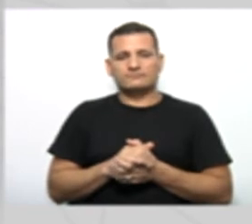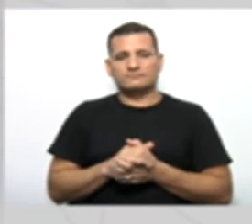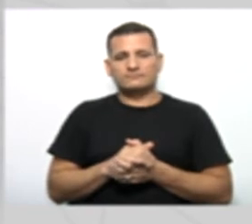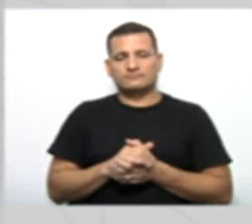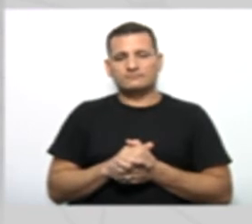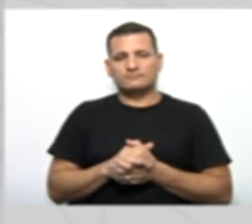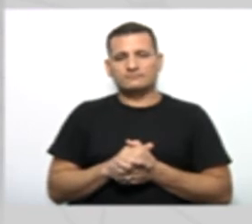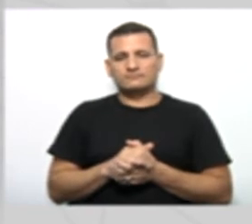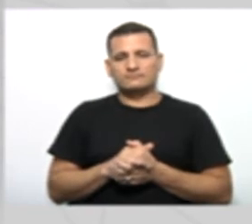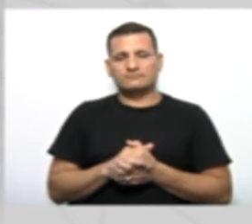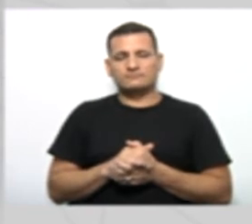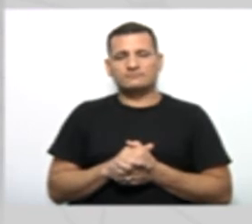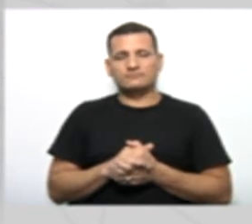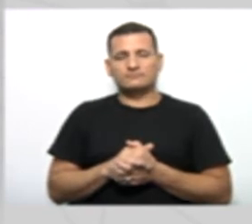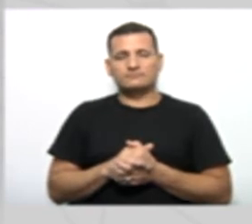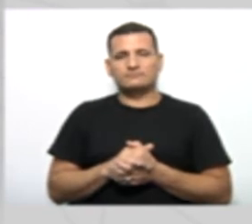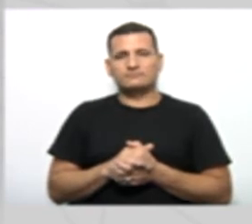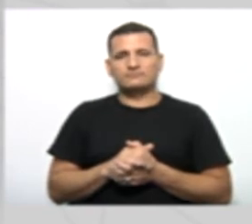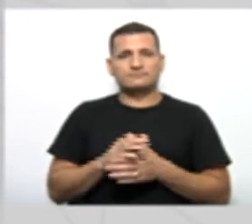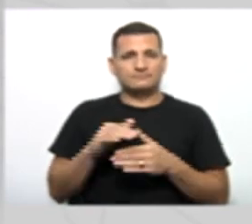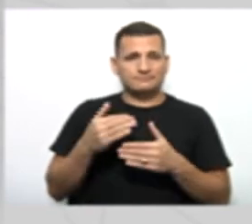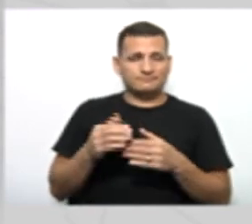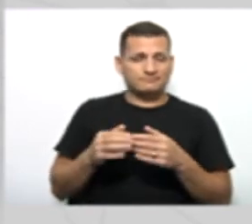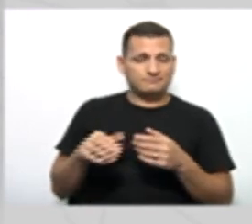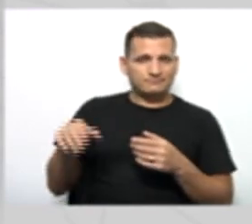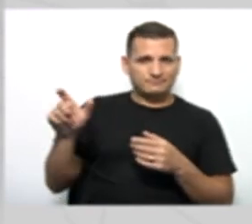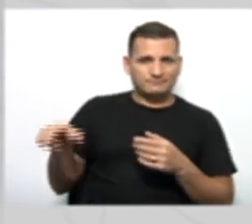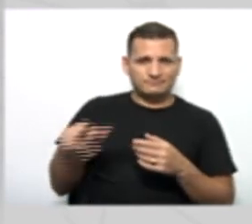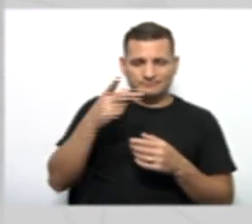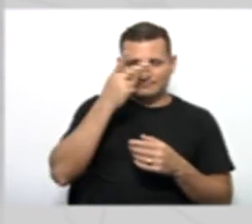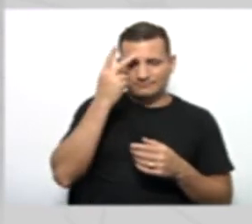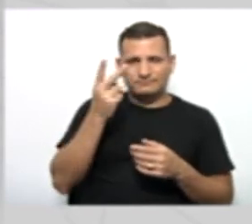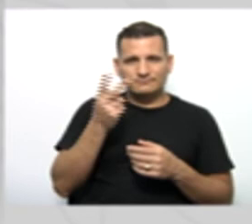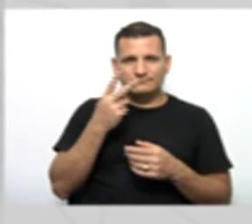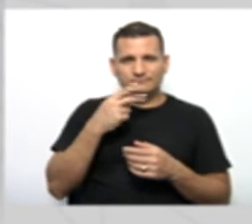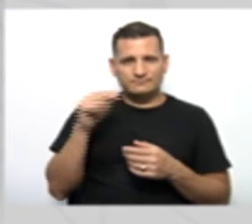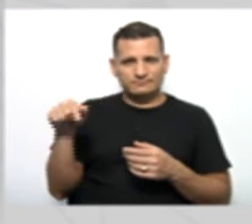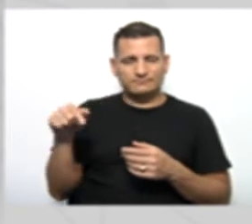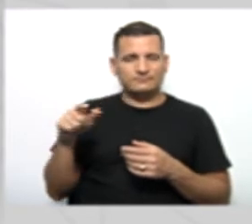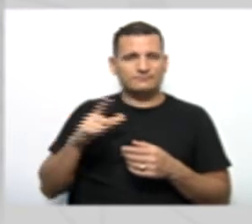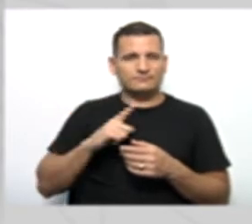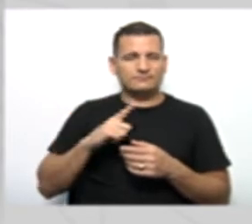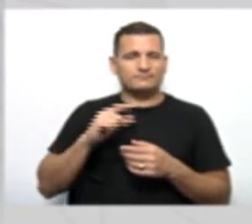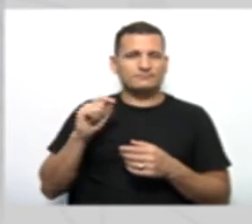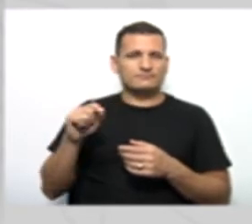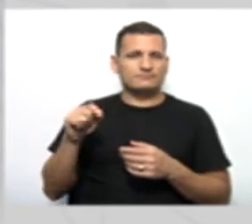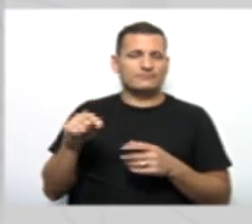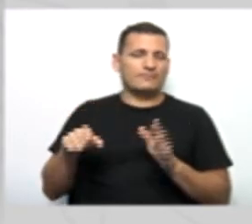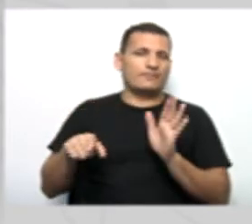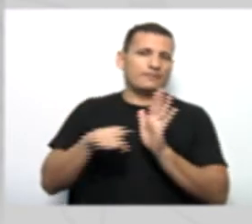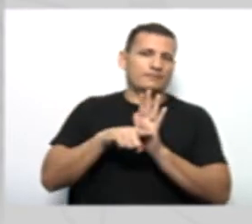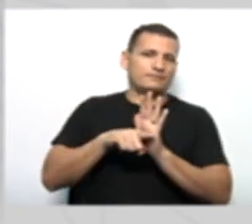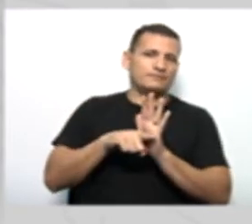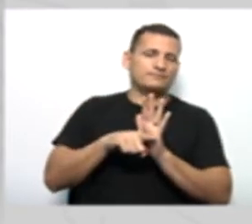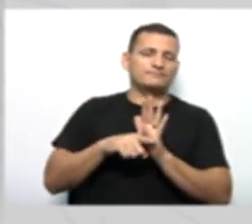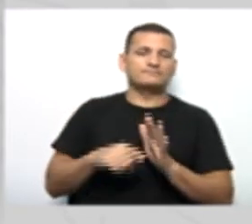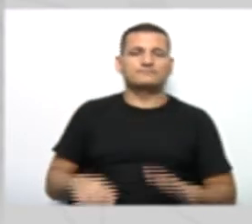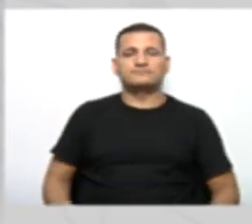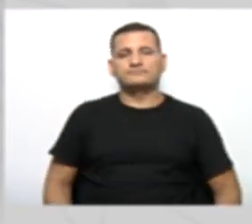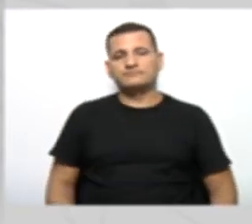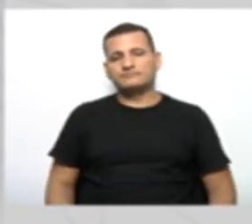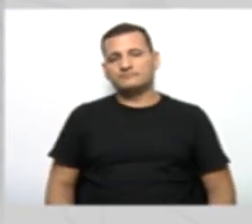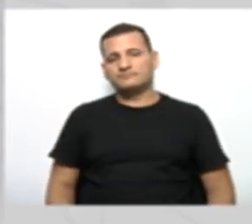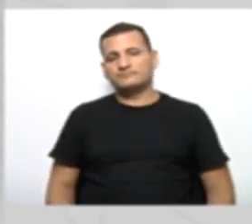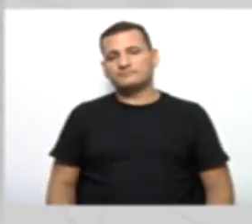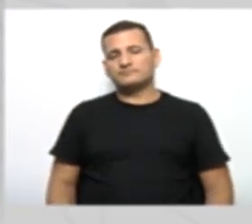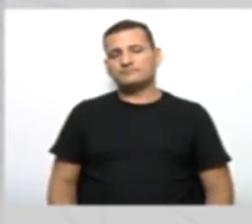nenhum. Então, aquele cigarro que a pessoa está fumando, ela traz uma externalidade negativa para você. Agora,